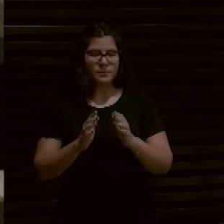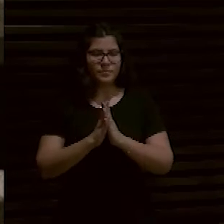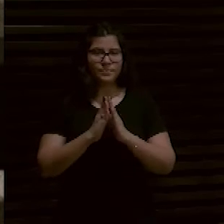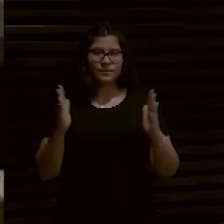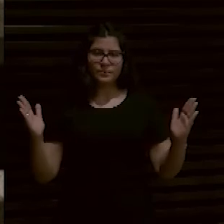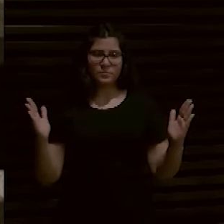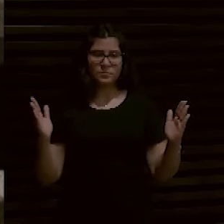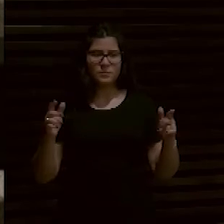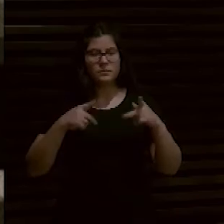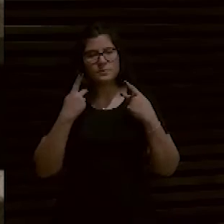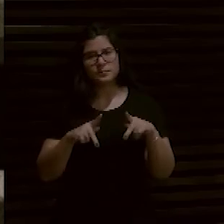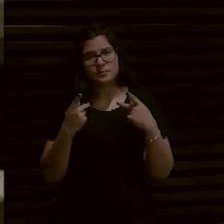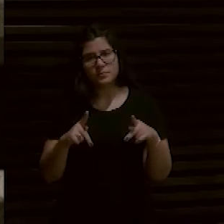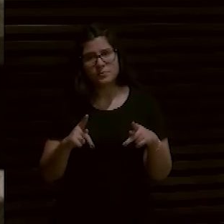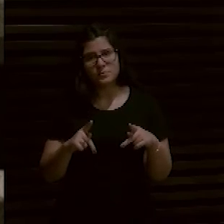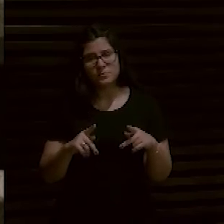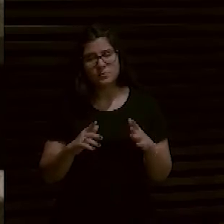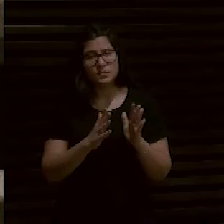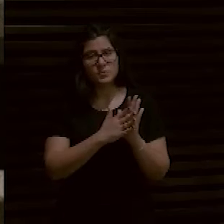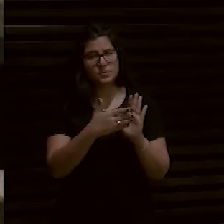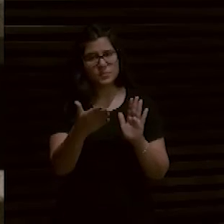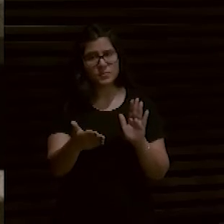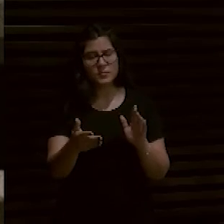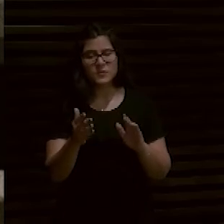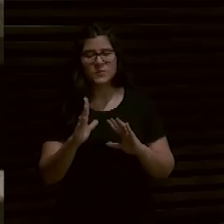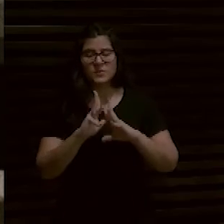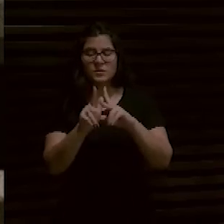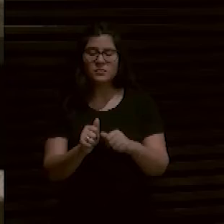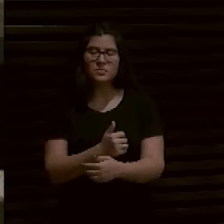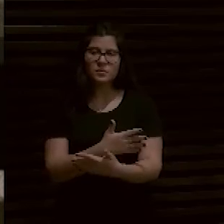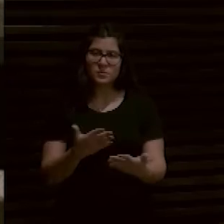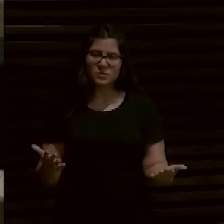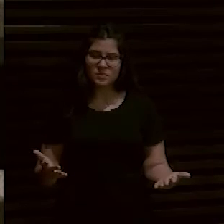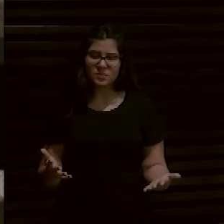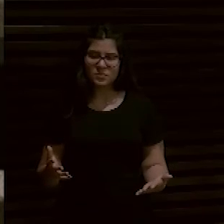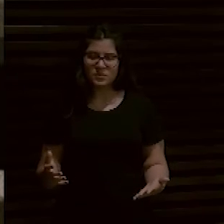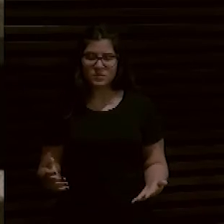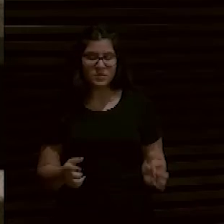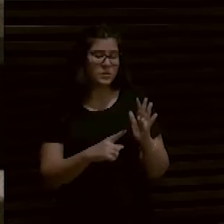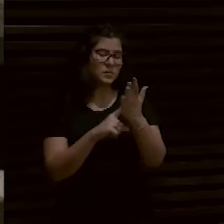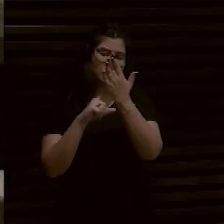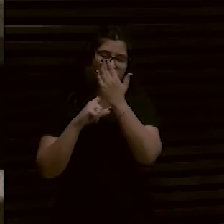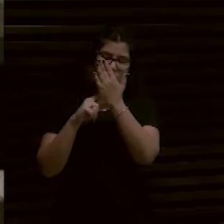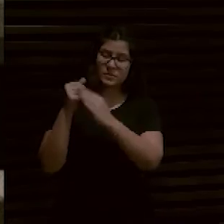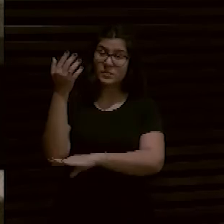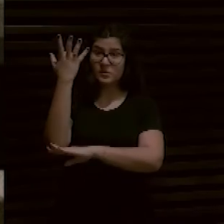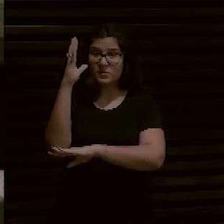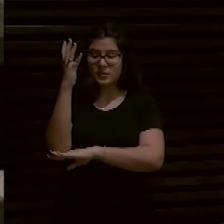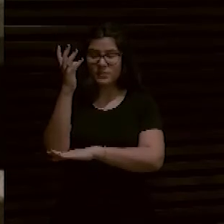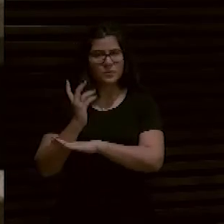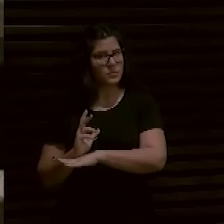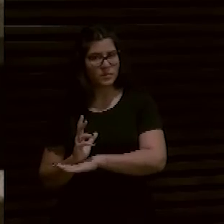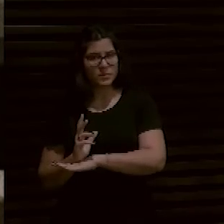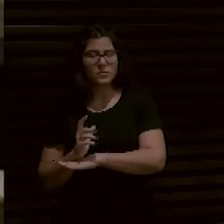processo que todos nós aqui, que hoje nos reconhecemos como árvore e não arbusto, também temos que